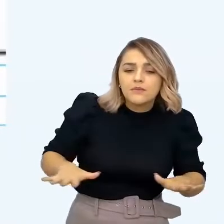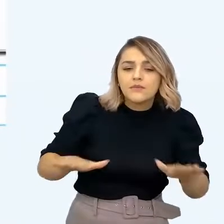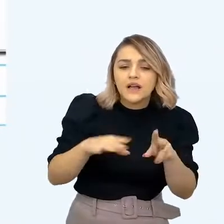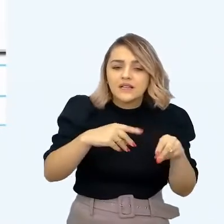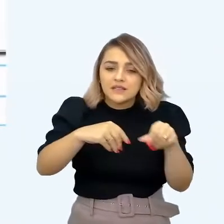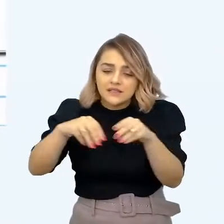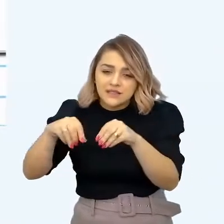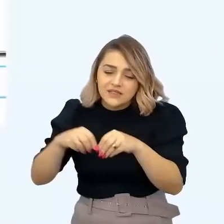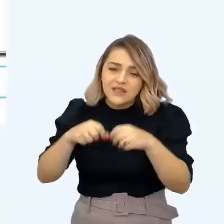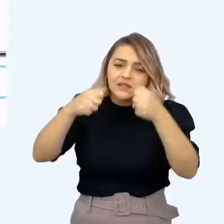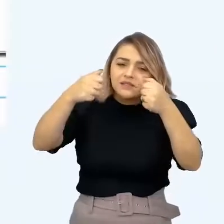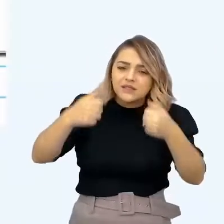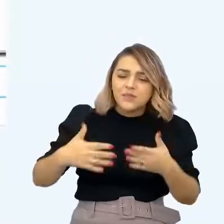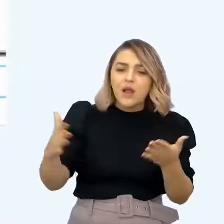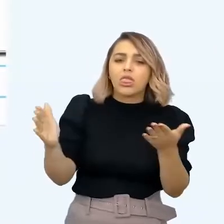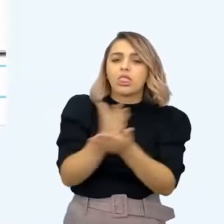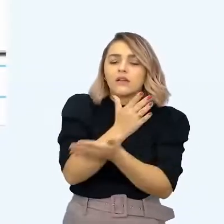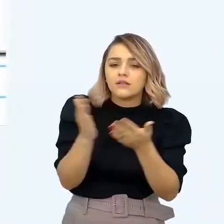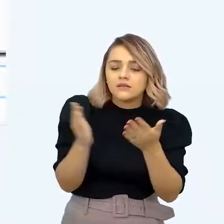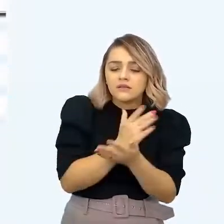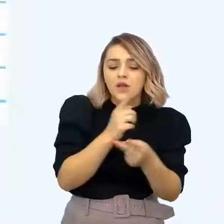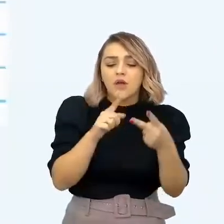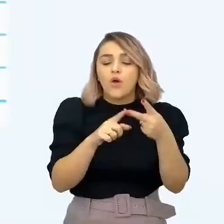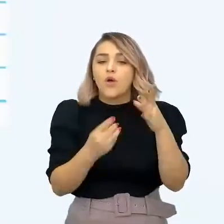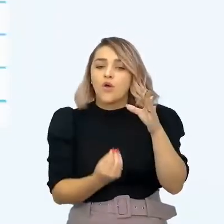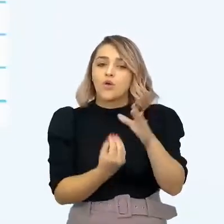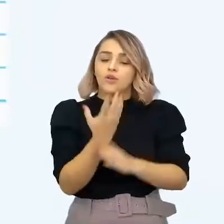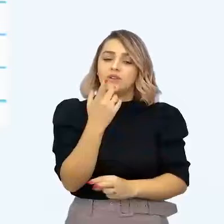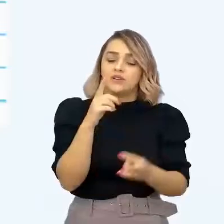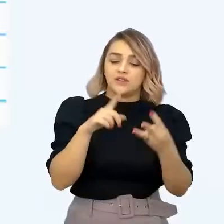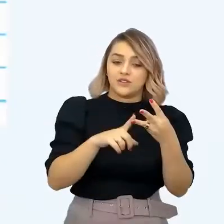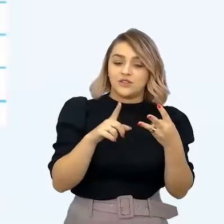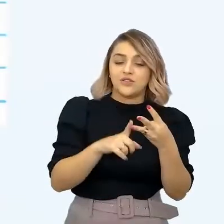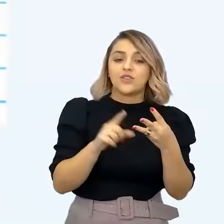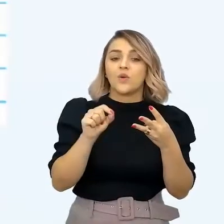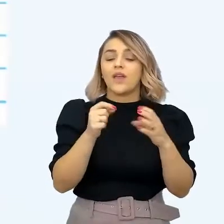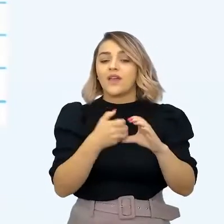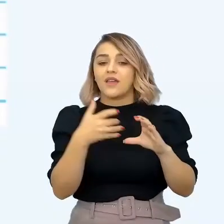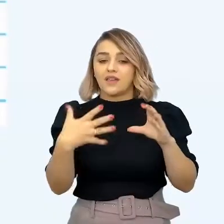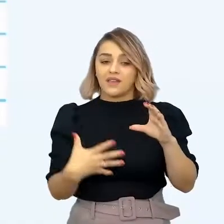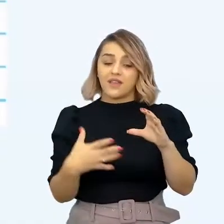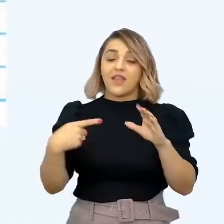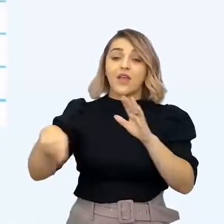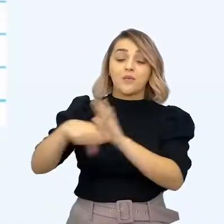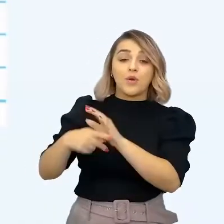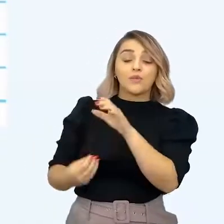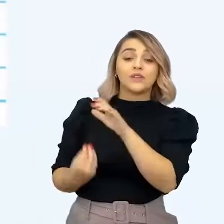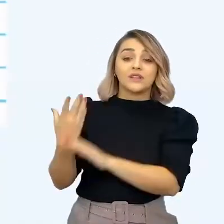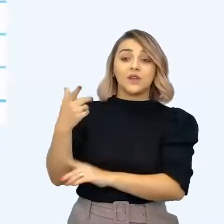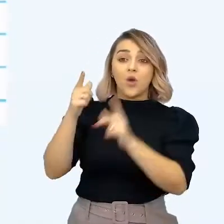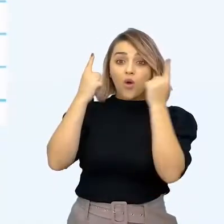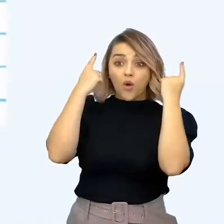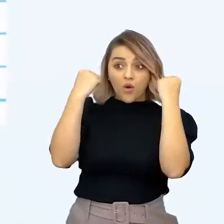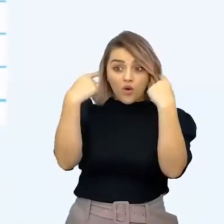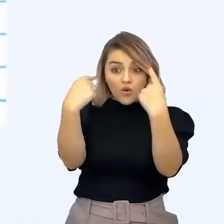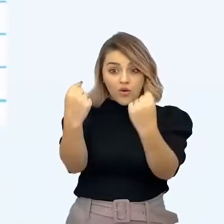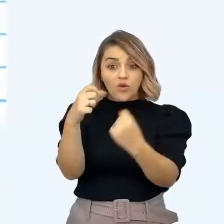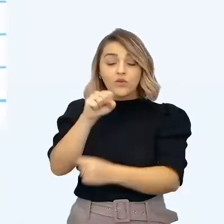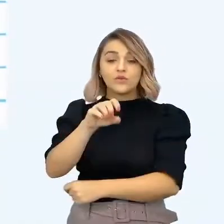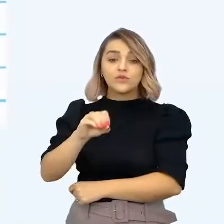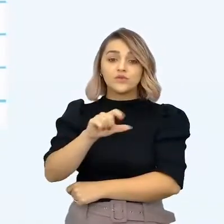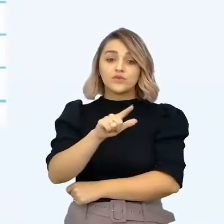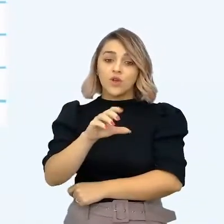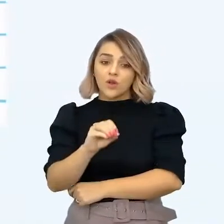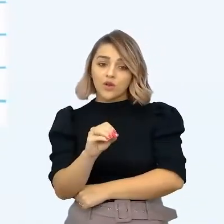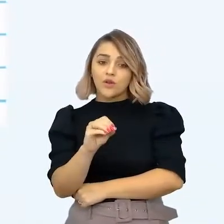classificação e propriedade. A palavra é formada pela união de pedon, que vem do grego e significa solo, e logos, que também do